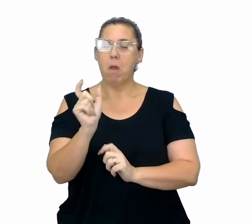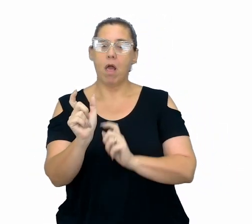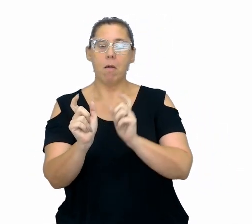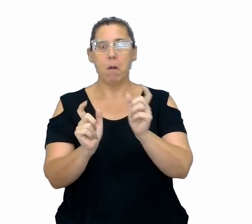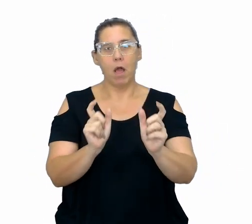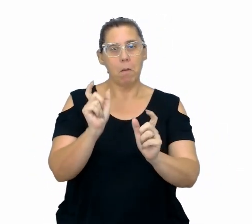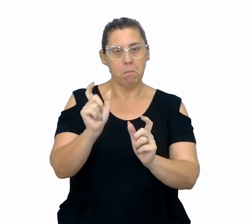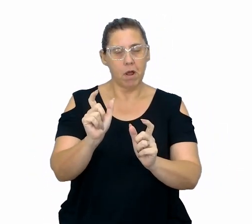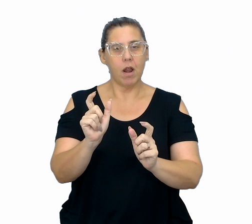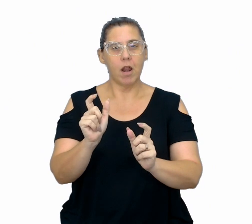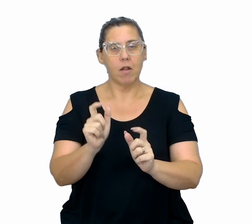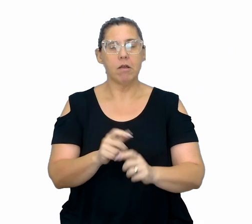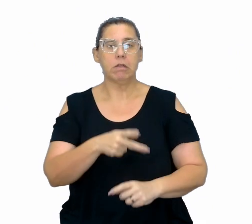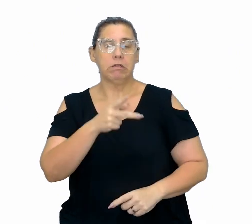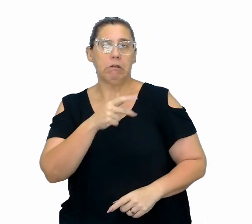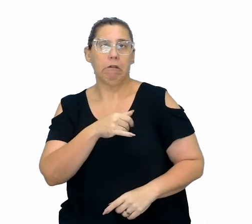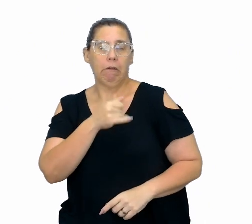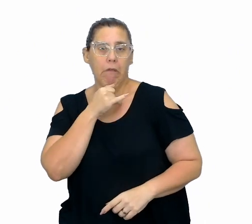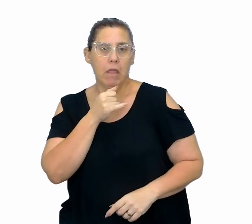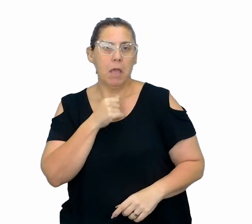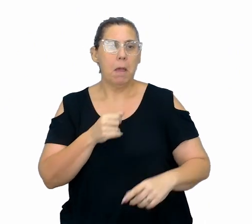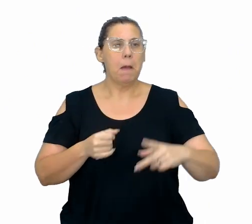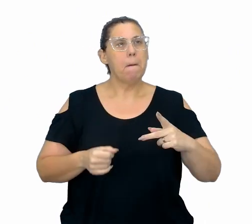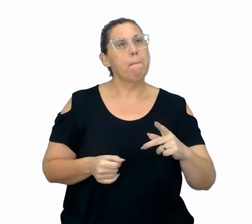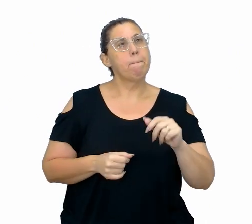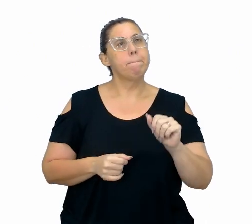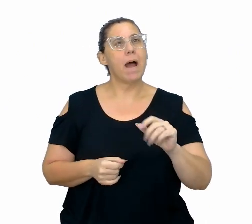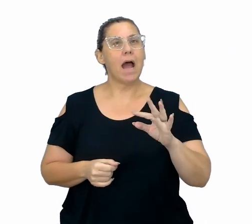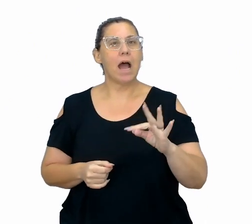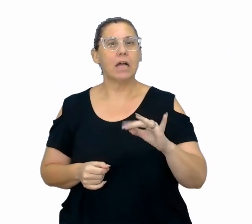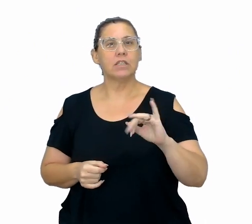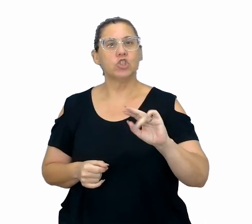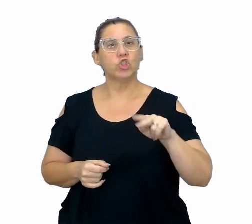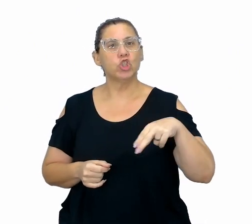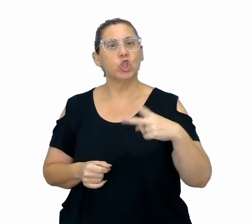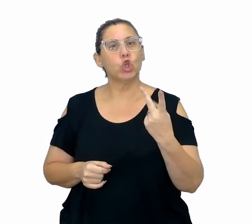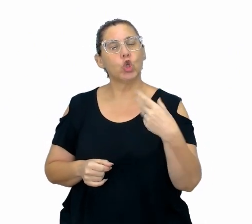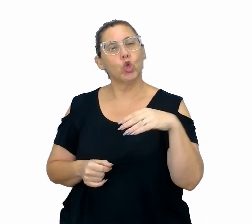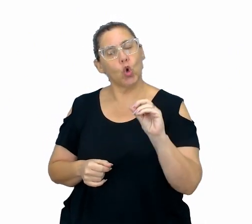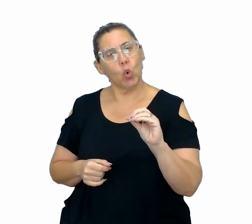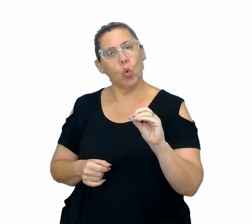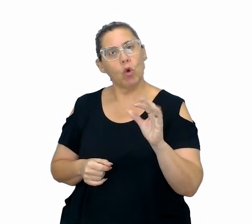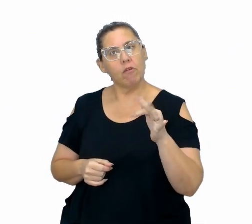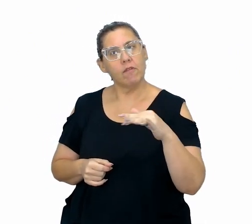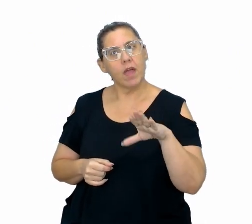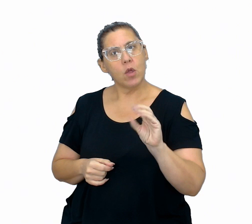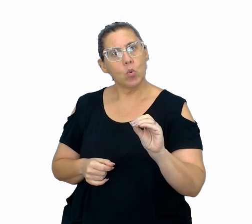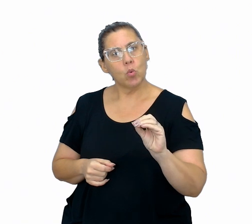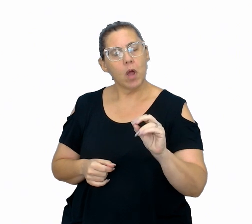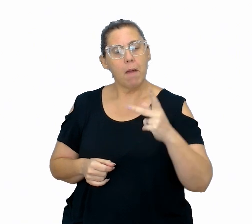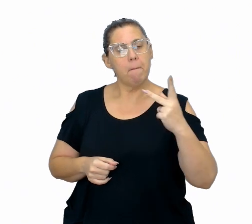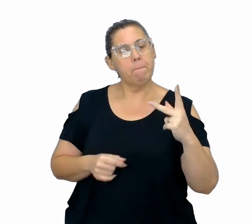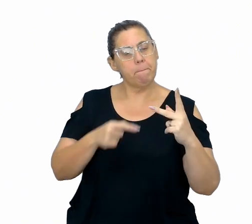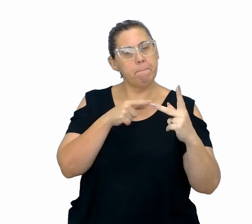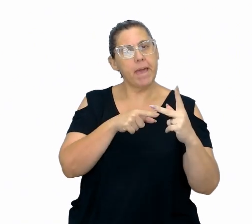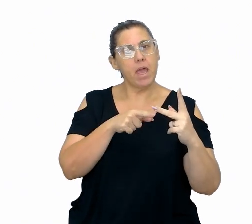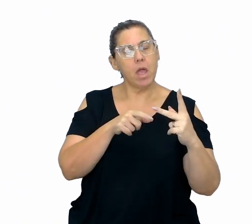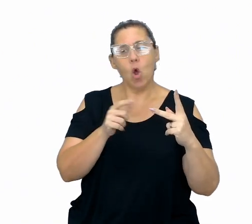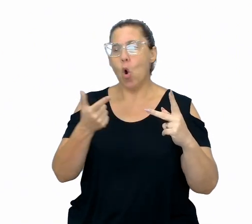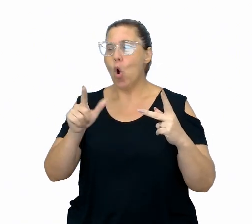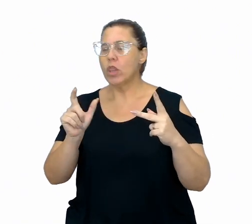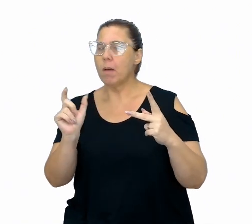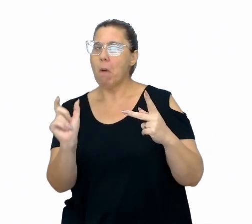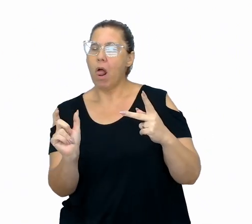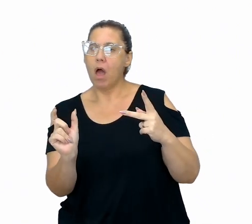por exemplo, patinho feio, pense, qual letra ajuda a escrever patinho? Será que Paulo? Ou uma outra palavra pode